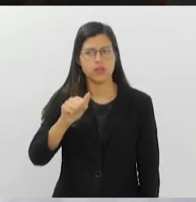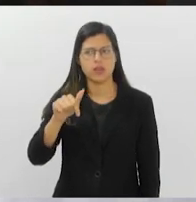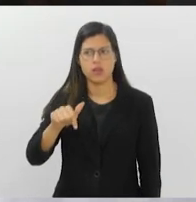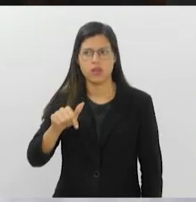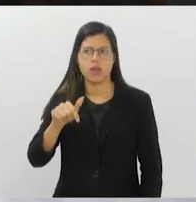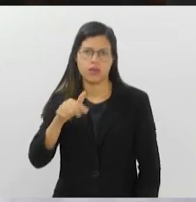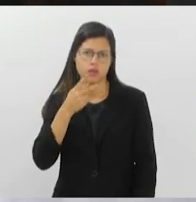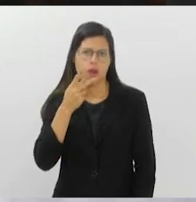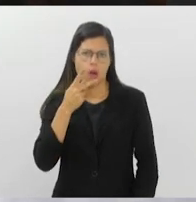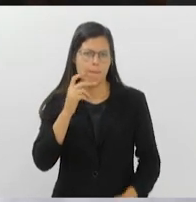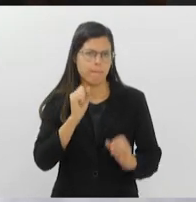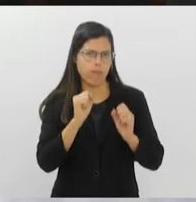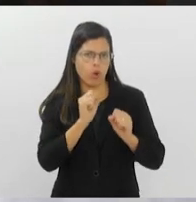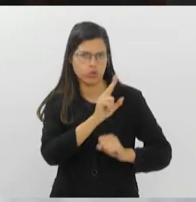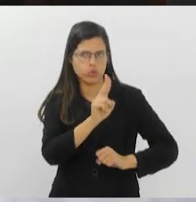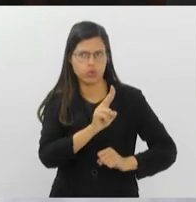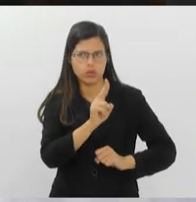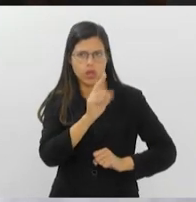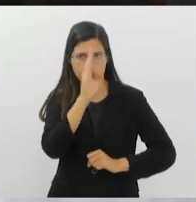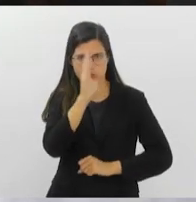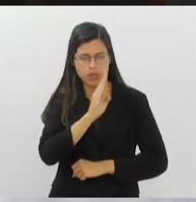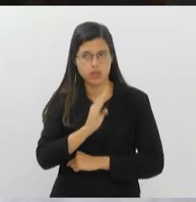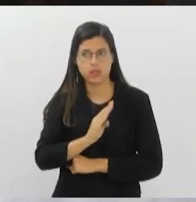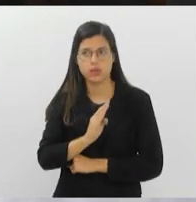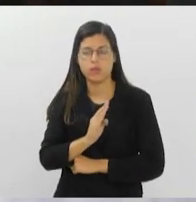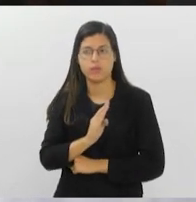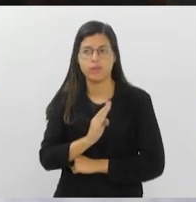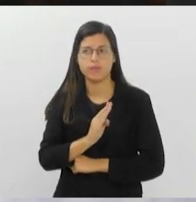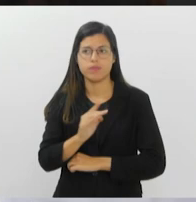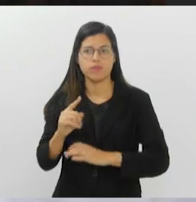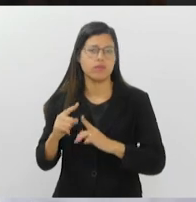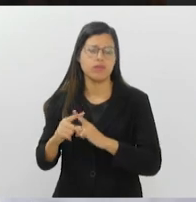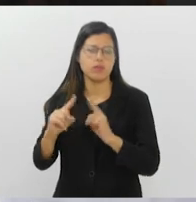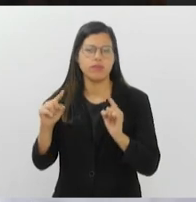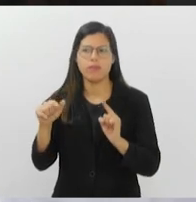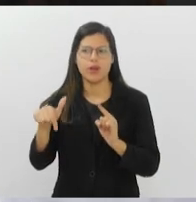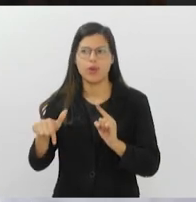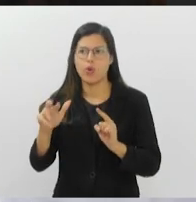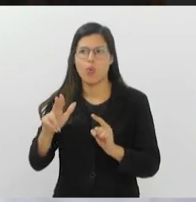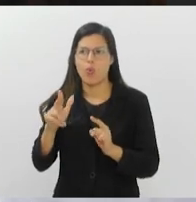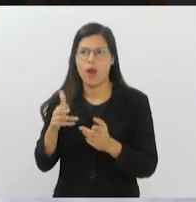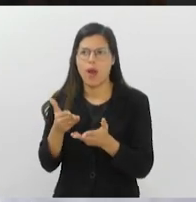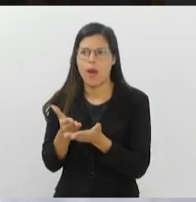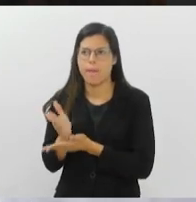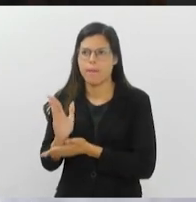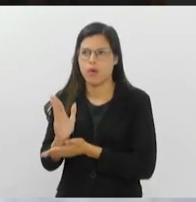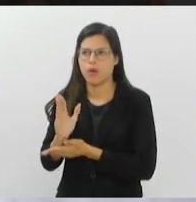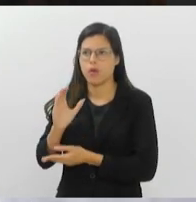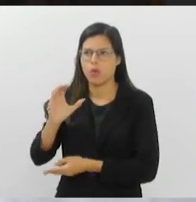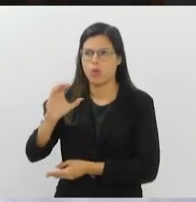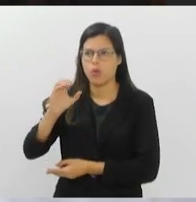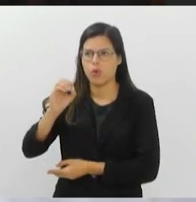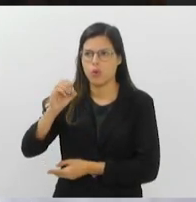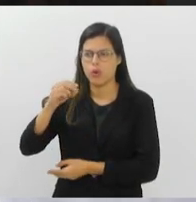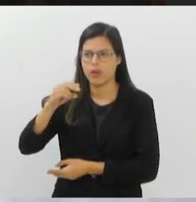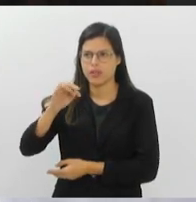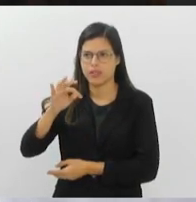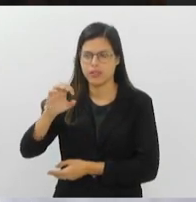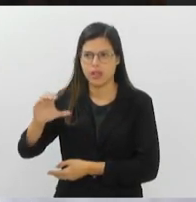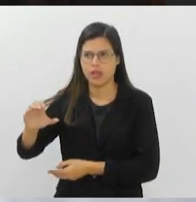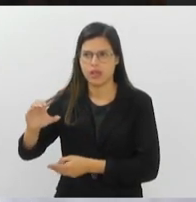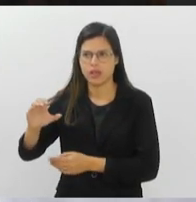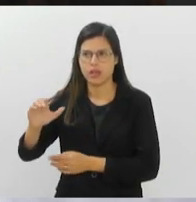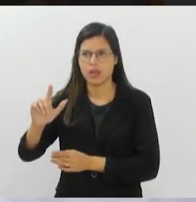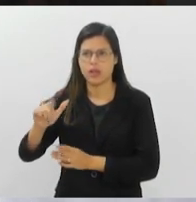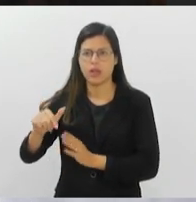sanitária diz não pode ser usado no Brasil, mas não é aprovado pela Conitec, que é a Comissão de Tecnologias do